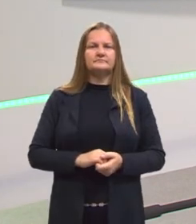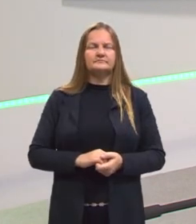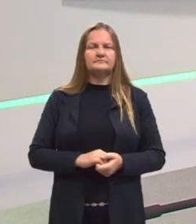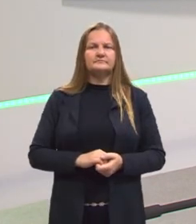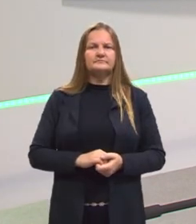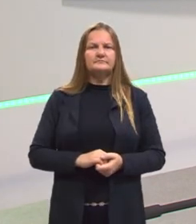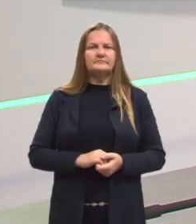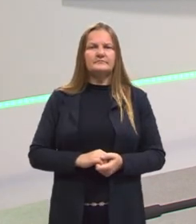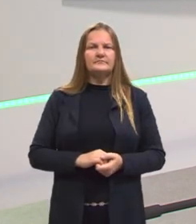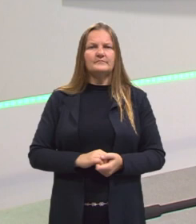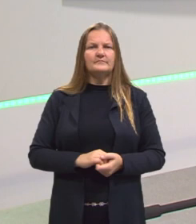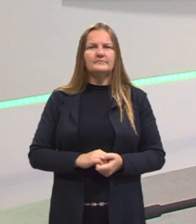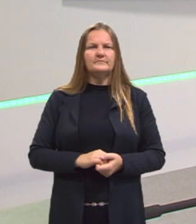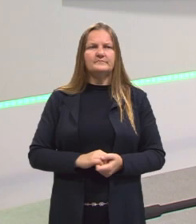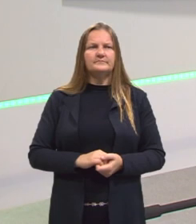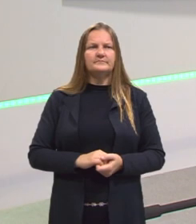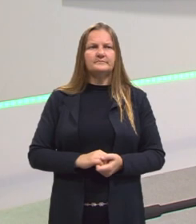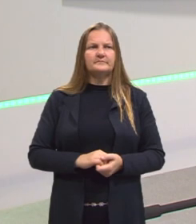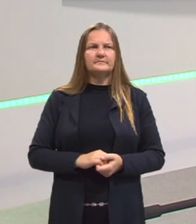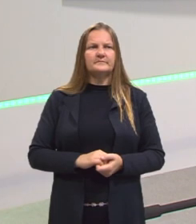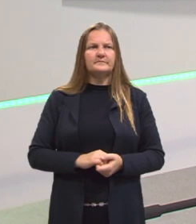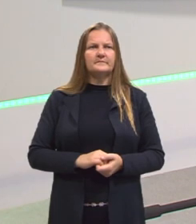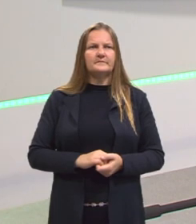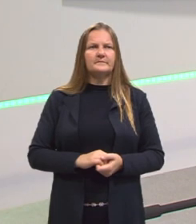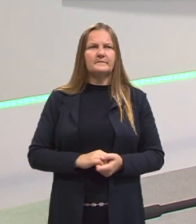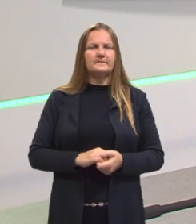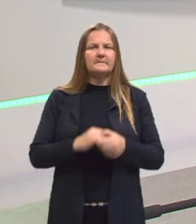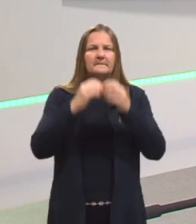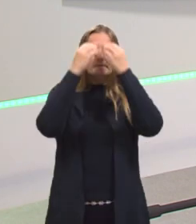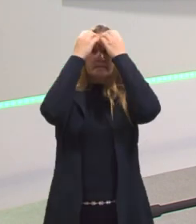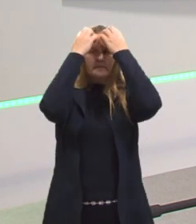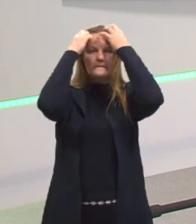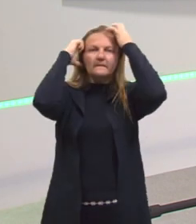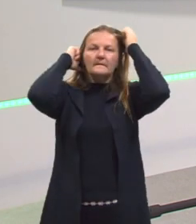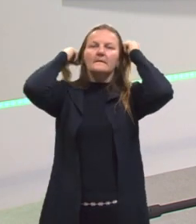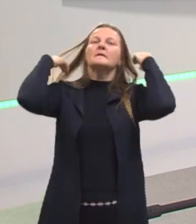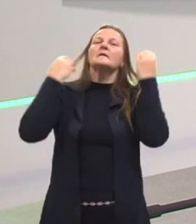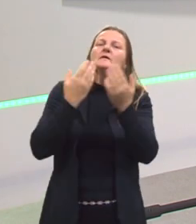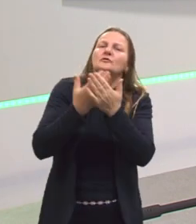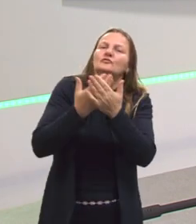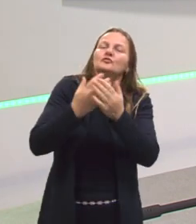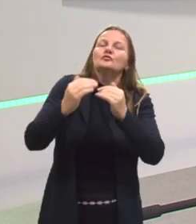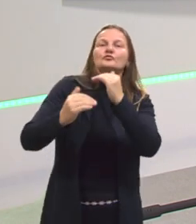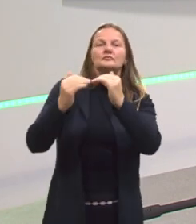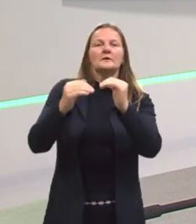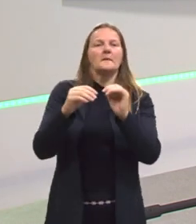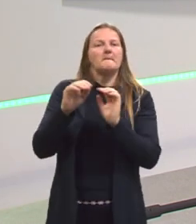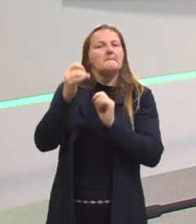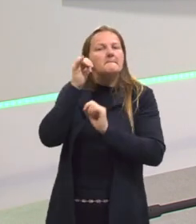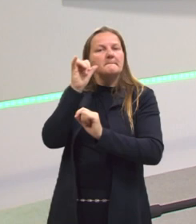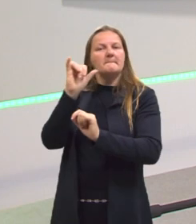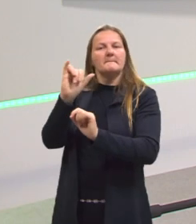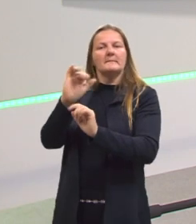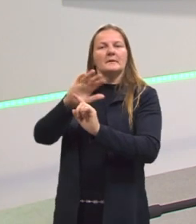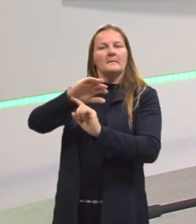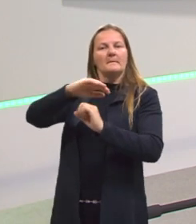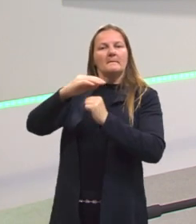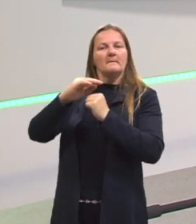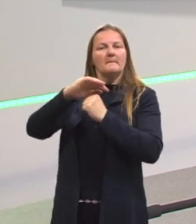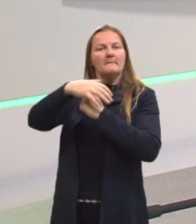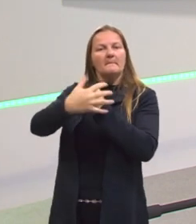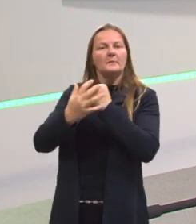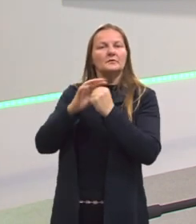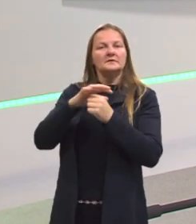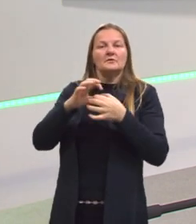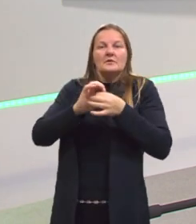colocou e também é esse estudo não é uma mulher agora então vai ter um pouco mais isso tudo ela vai conseguir se proteger ela vai conseguir ter outras